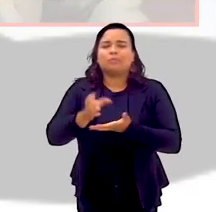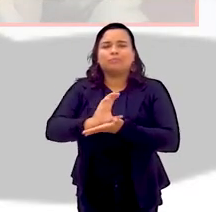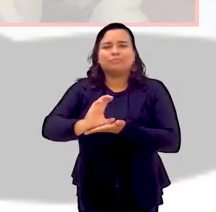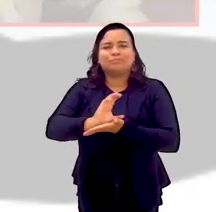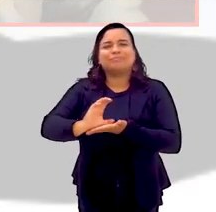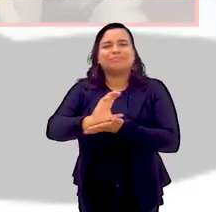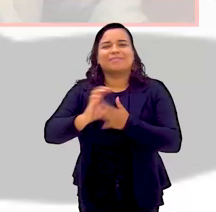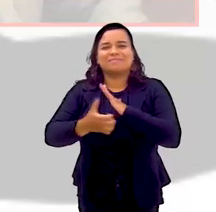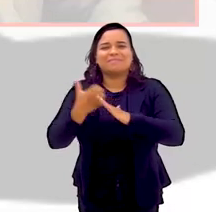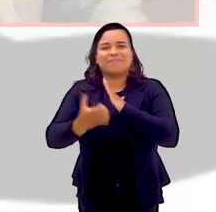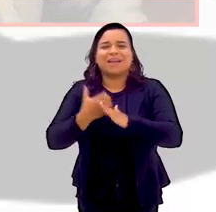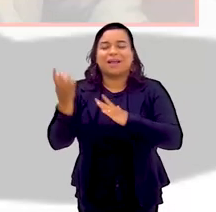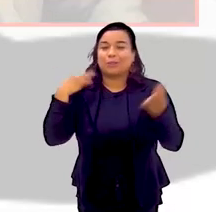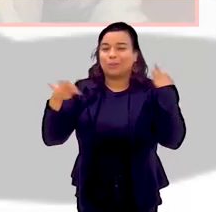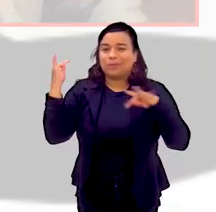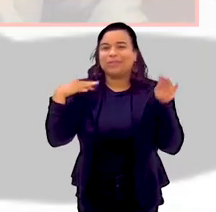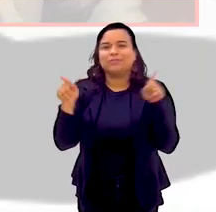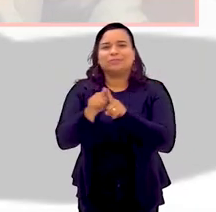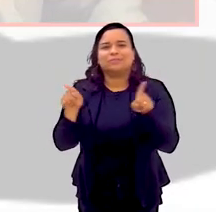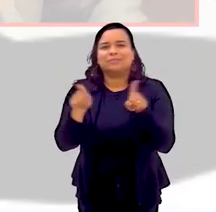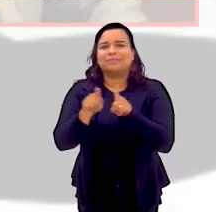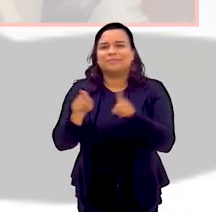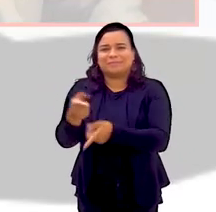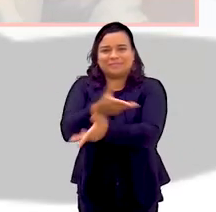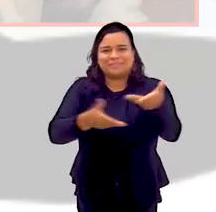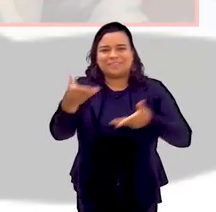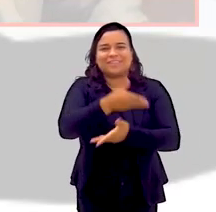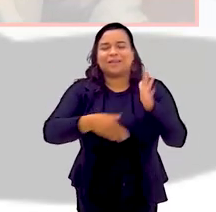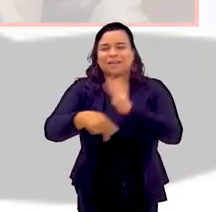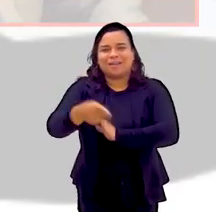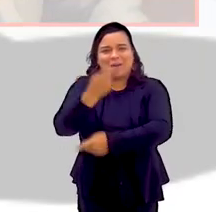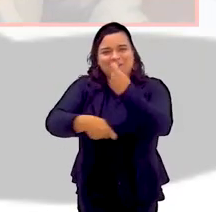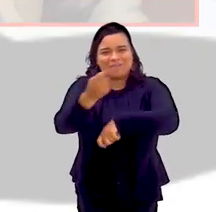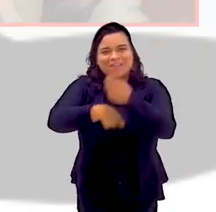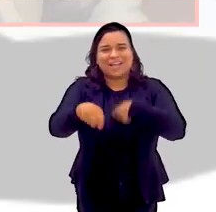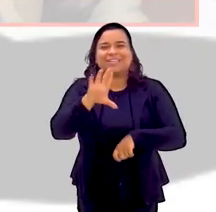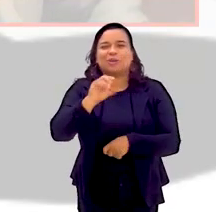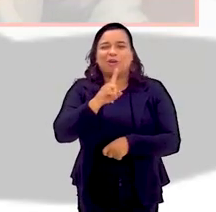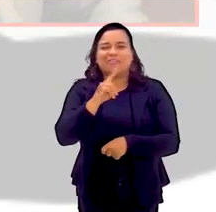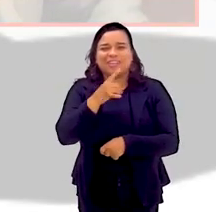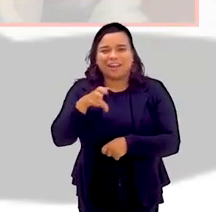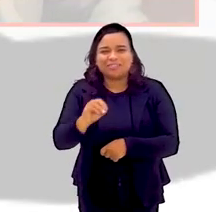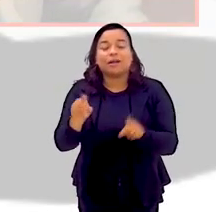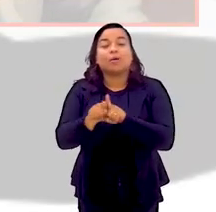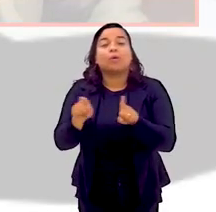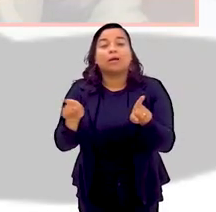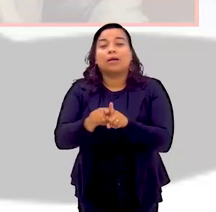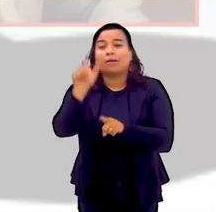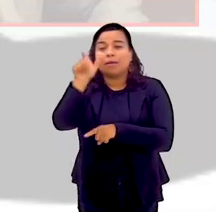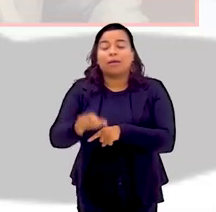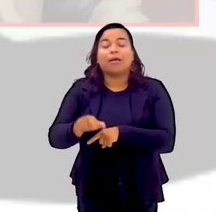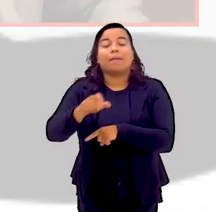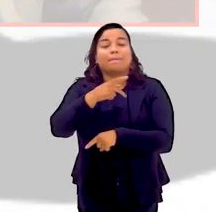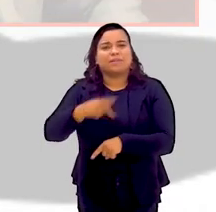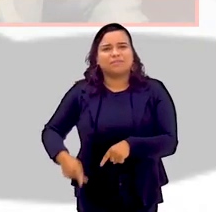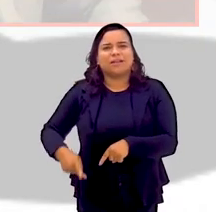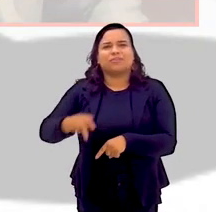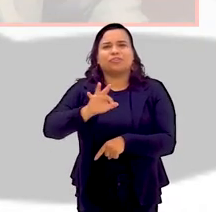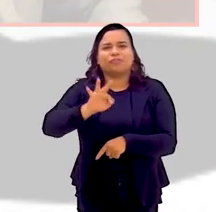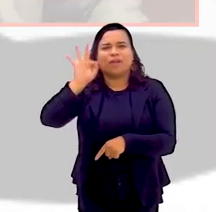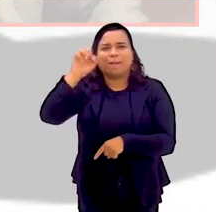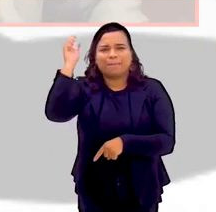Empresarial de Turismo e Hospitalidade da Confederação Nacional do Comércio e presidente da Federação Brasileira de Hospedagem